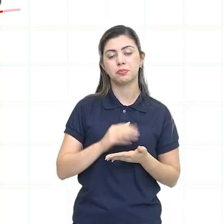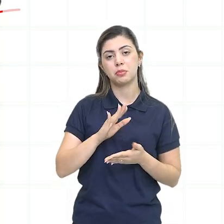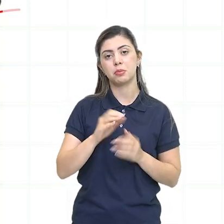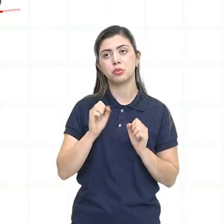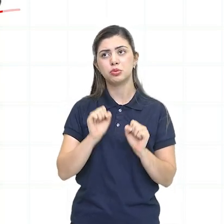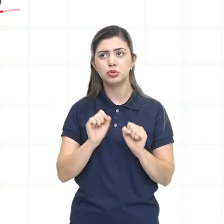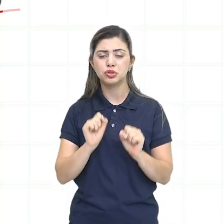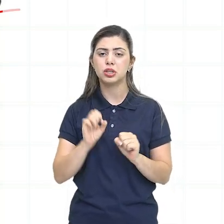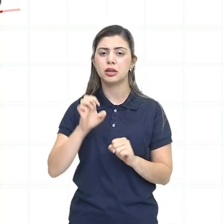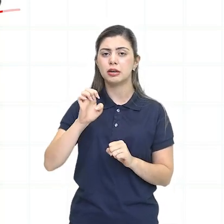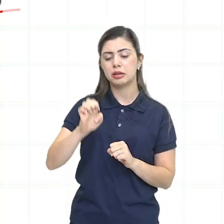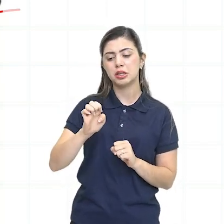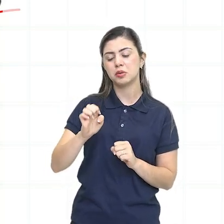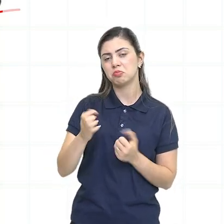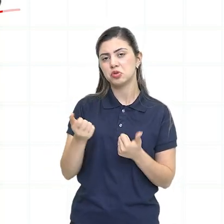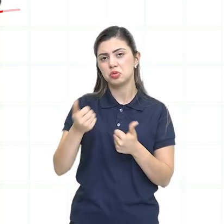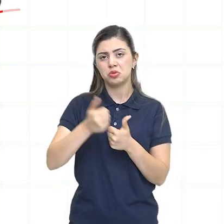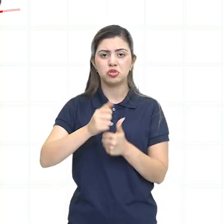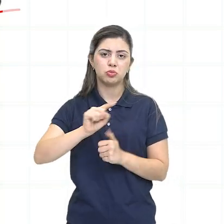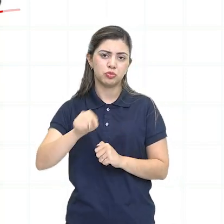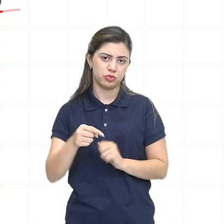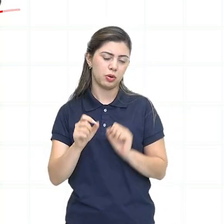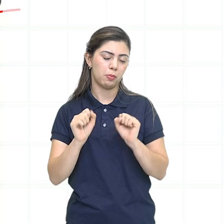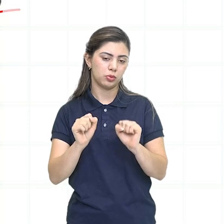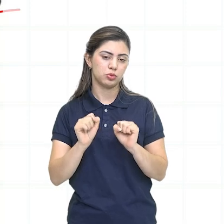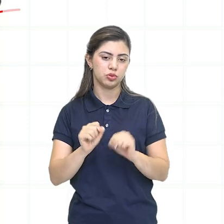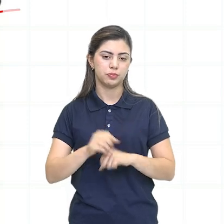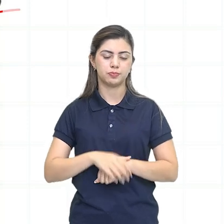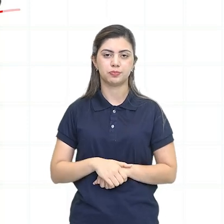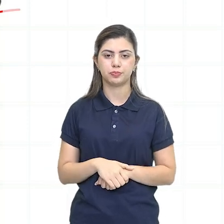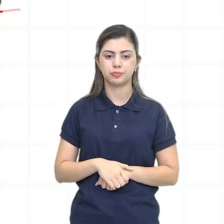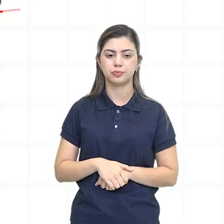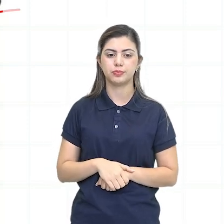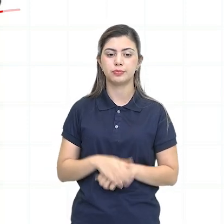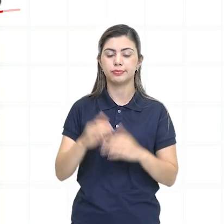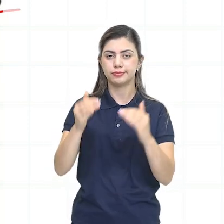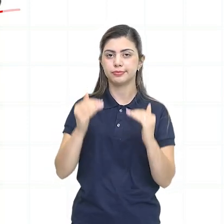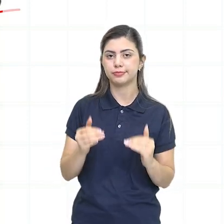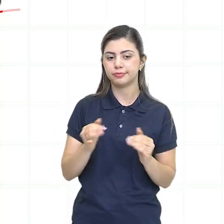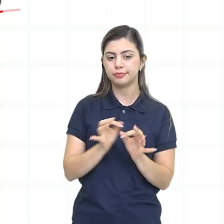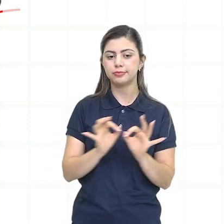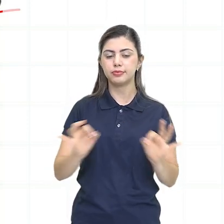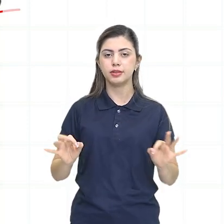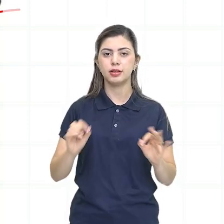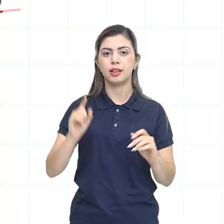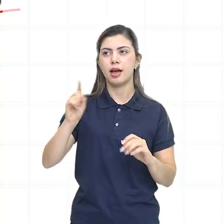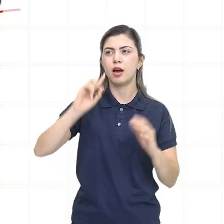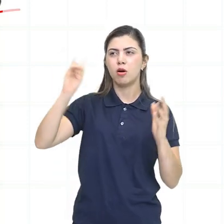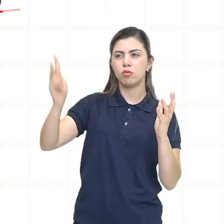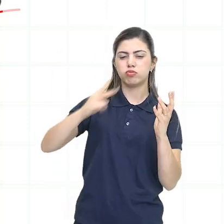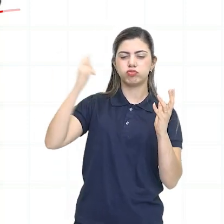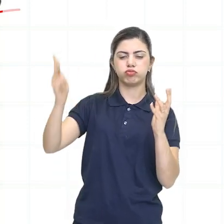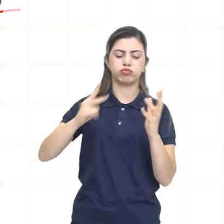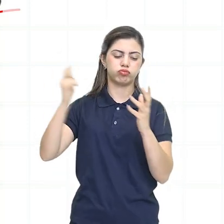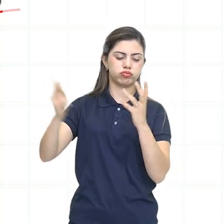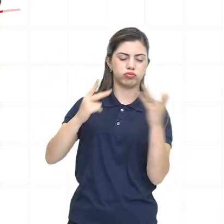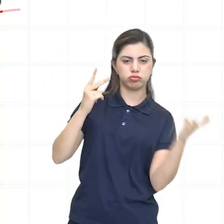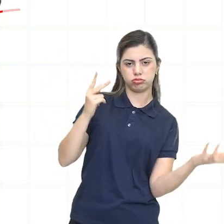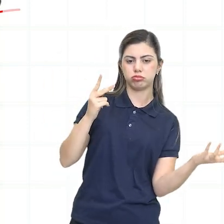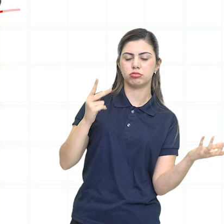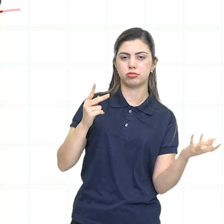colocar uma vírgula aí. Leite, vírgula, açúcar. A ventania levou árvores,